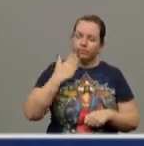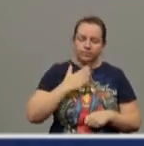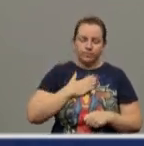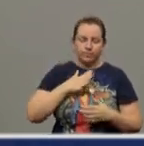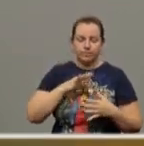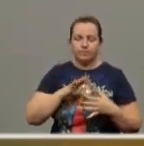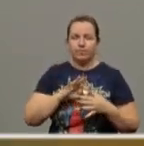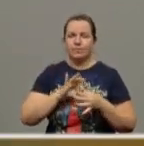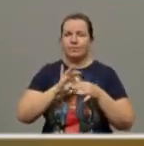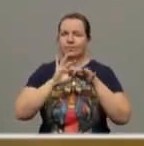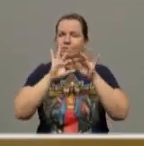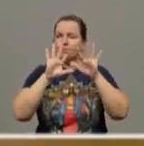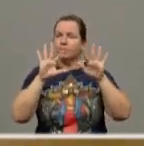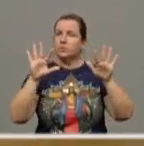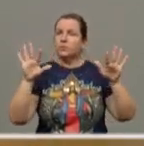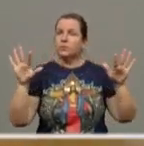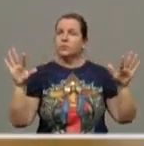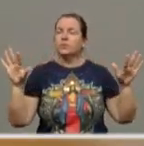me libertar,